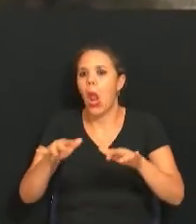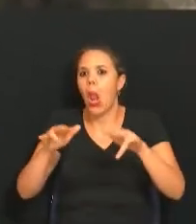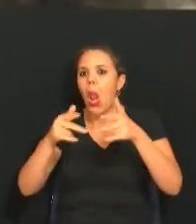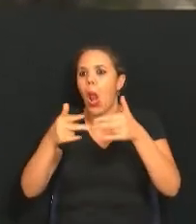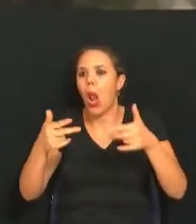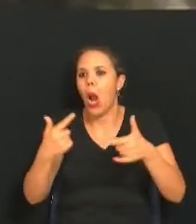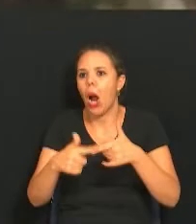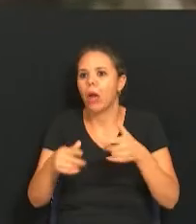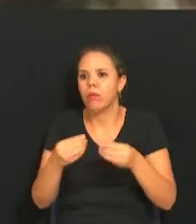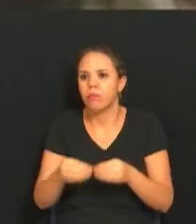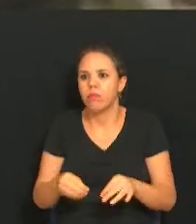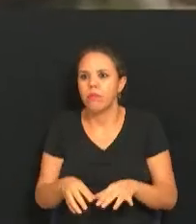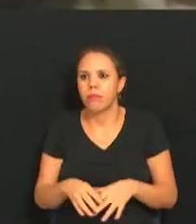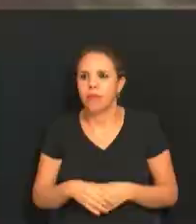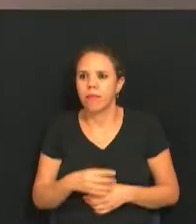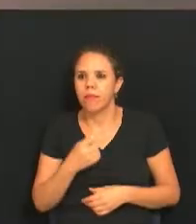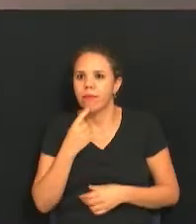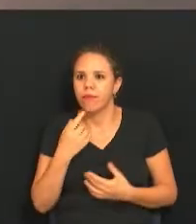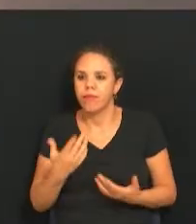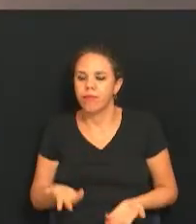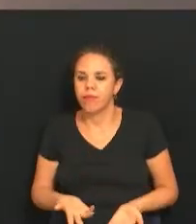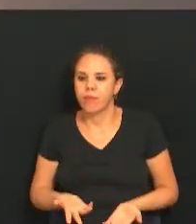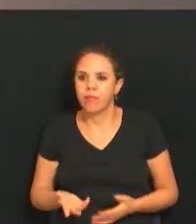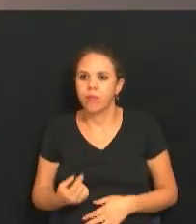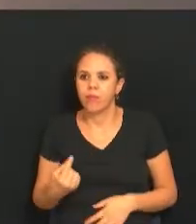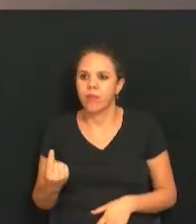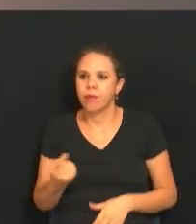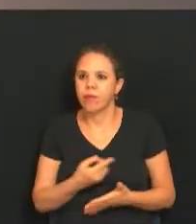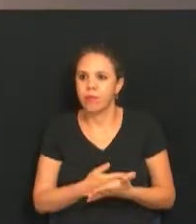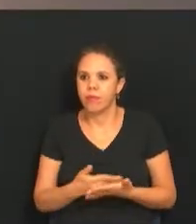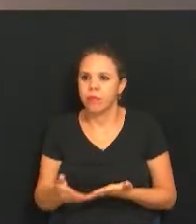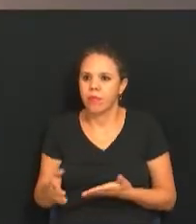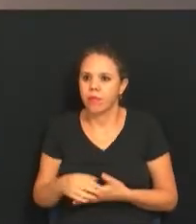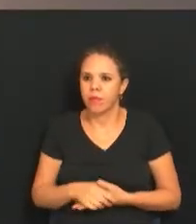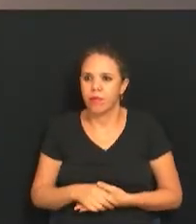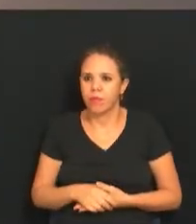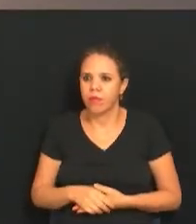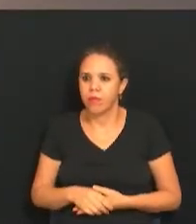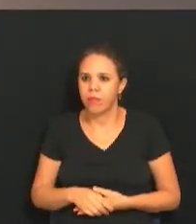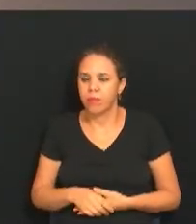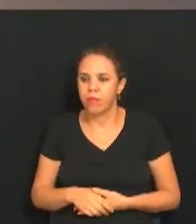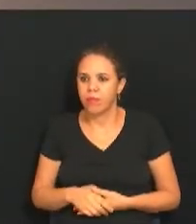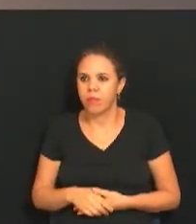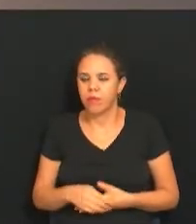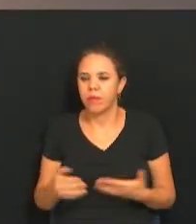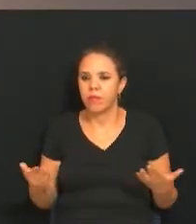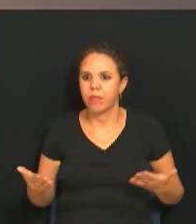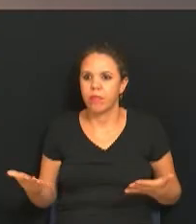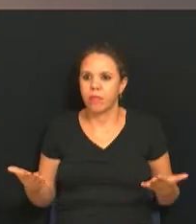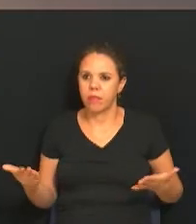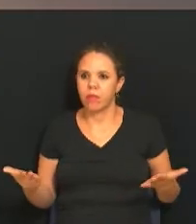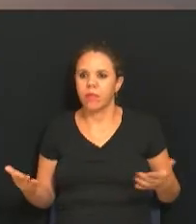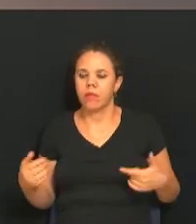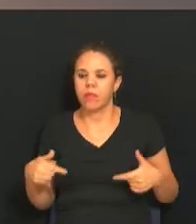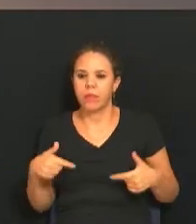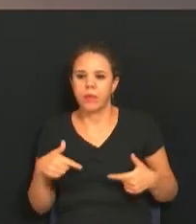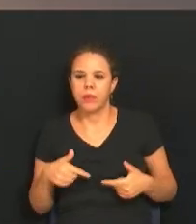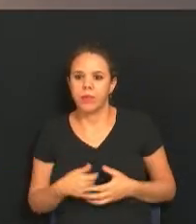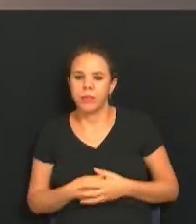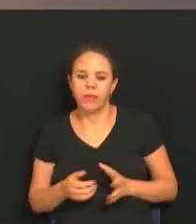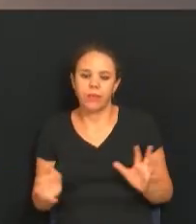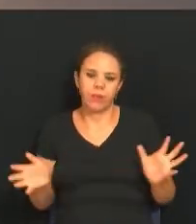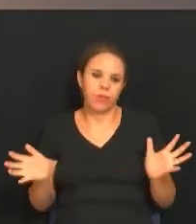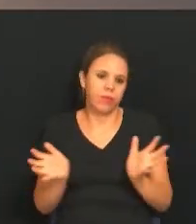e inundações em Campinas. Nós iniciamos, então, nesta data, o trabalho da Comissão